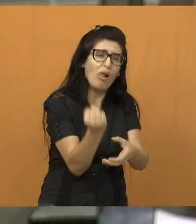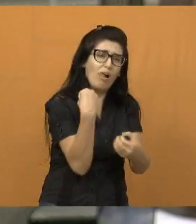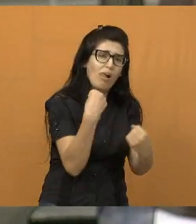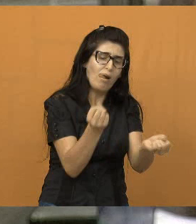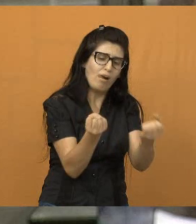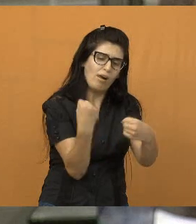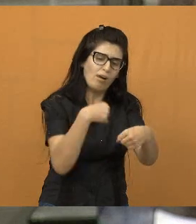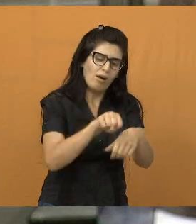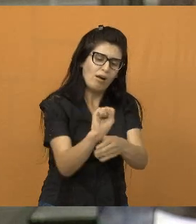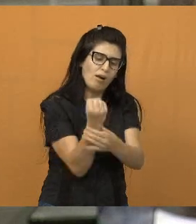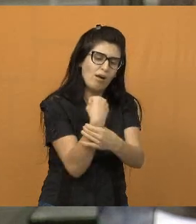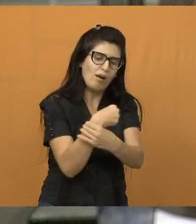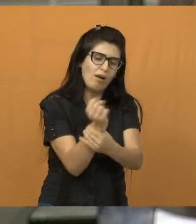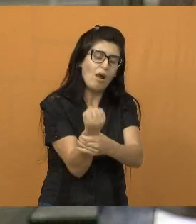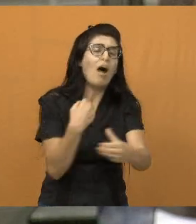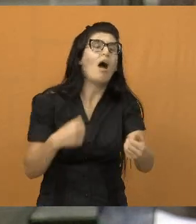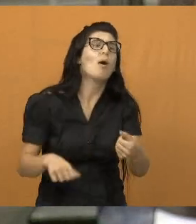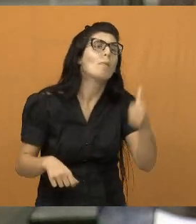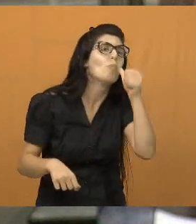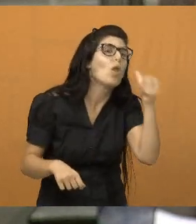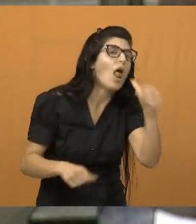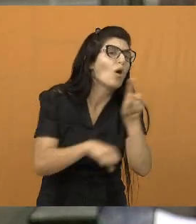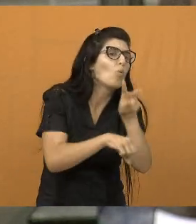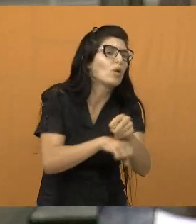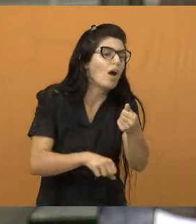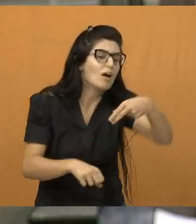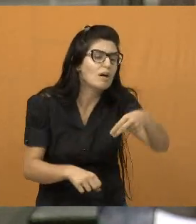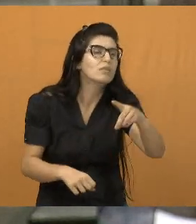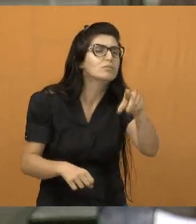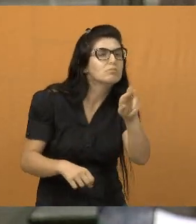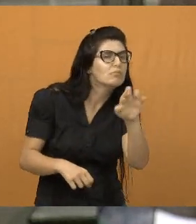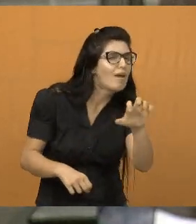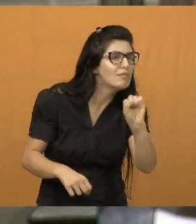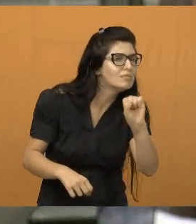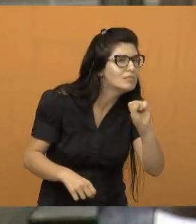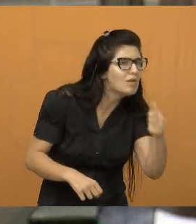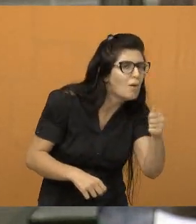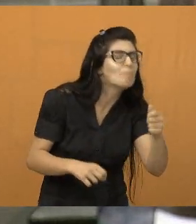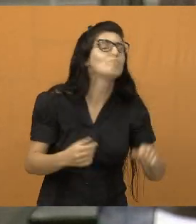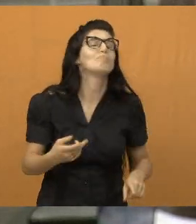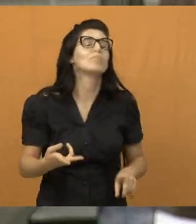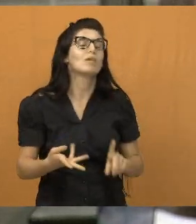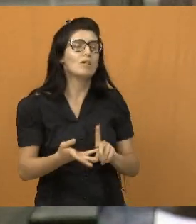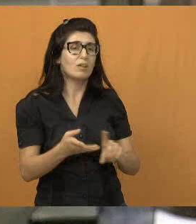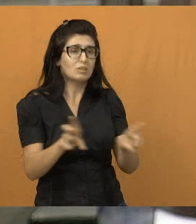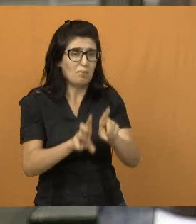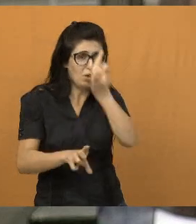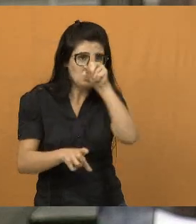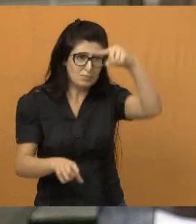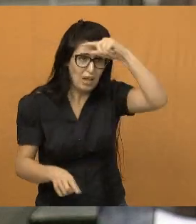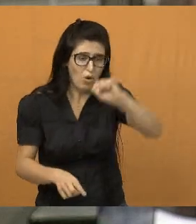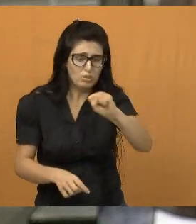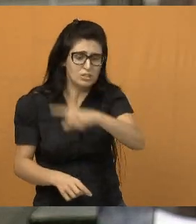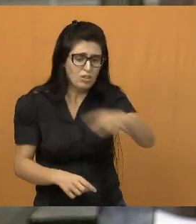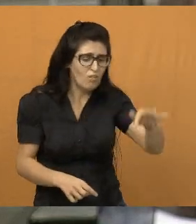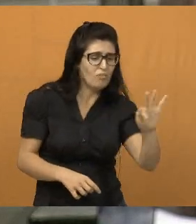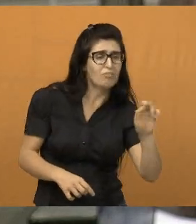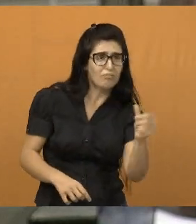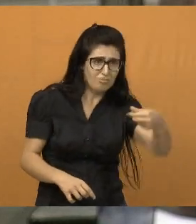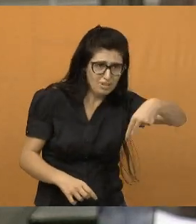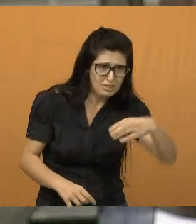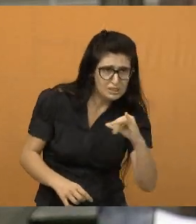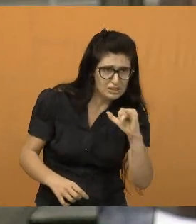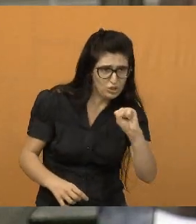fisioterapia, nós temos a Andresa, prestação de serviço hospitalar e ambulatorial, Hospital São Francisco de Assis e a